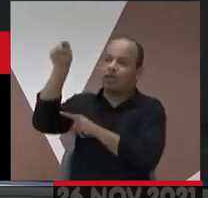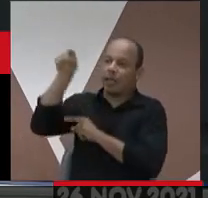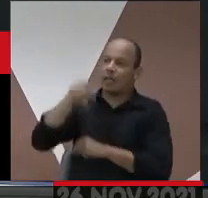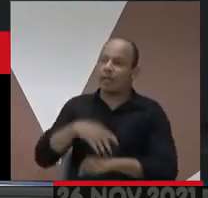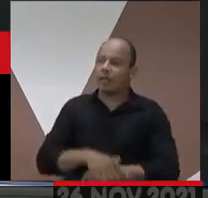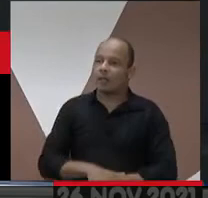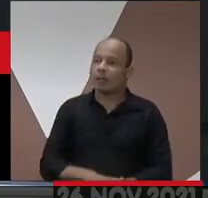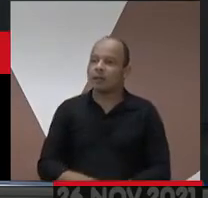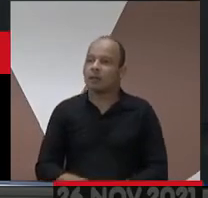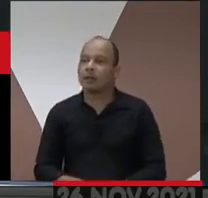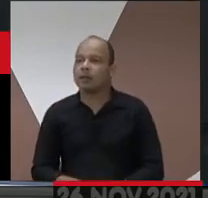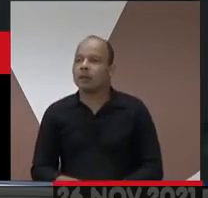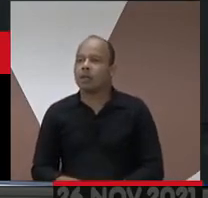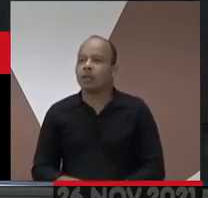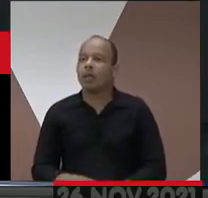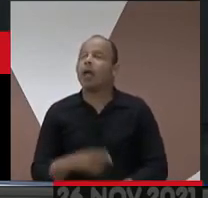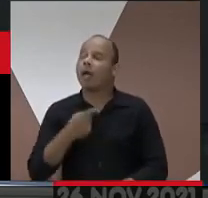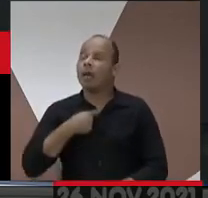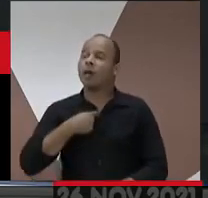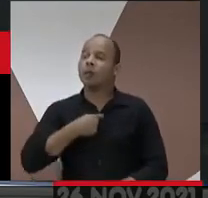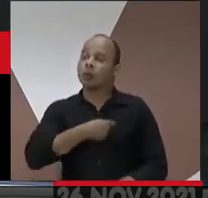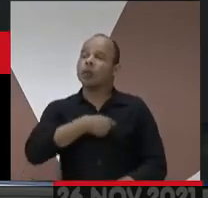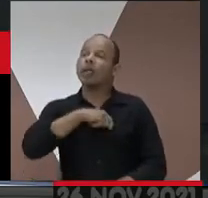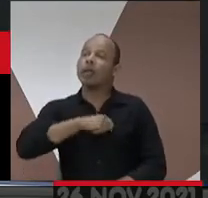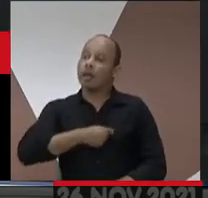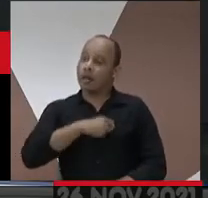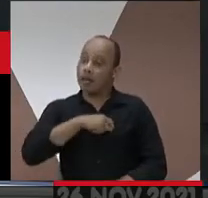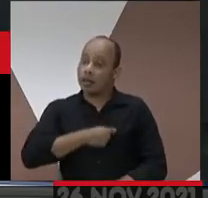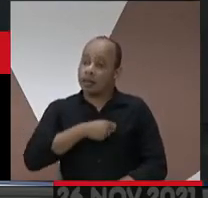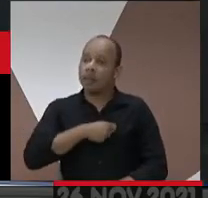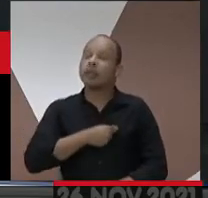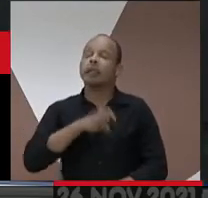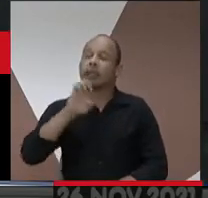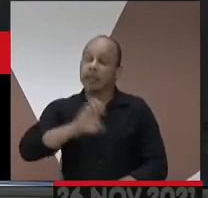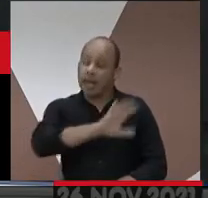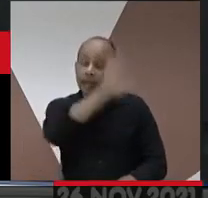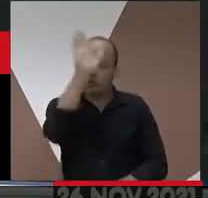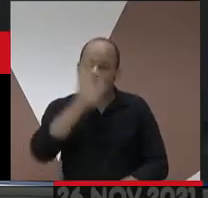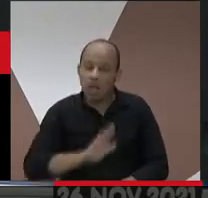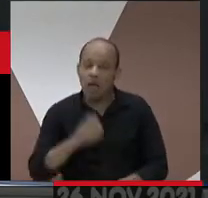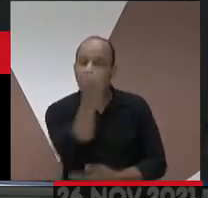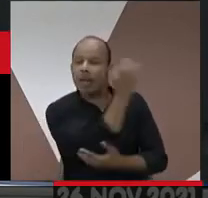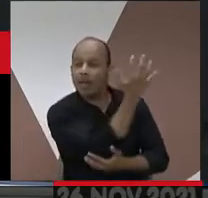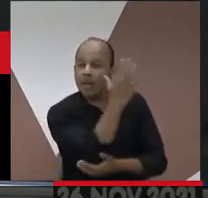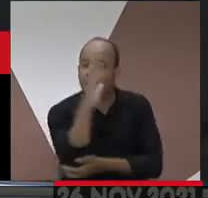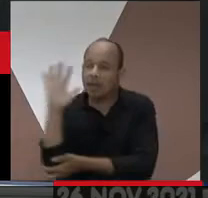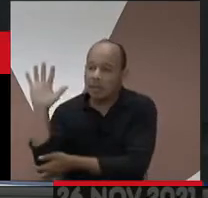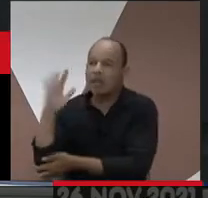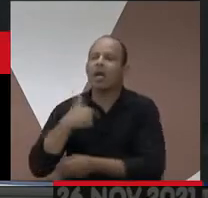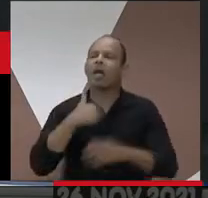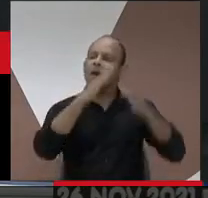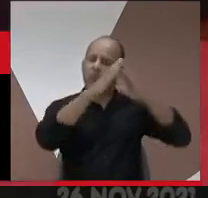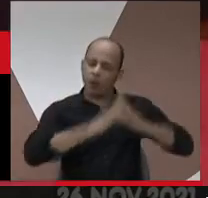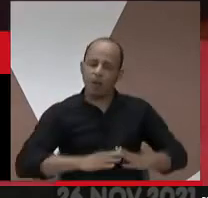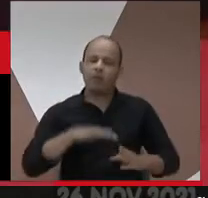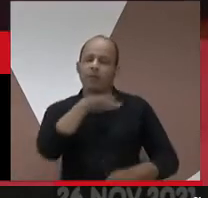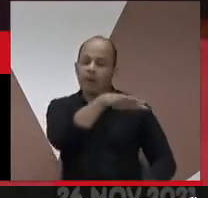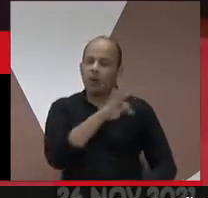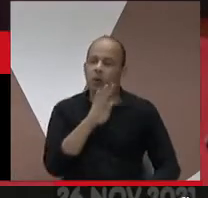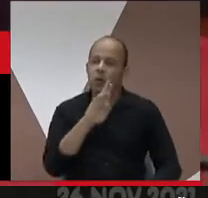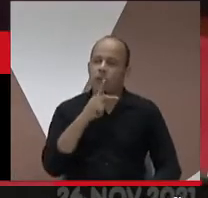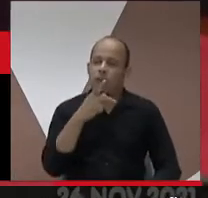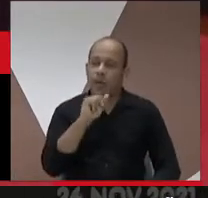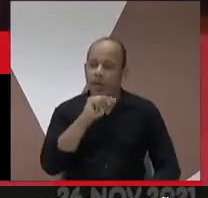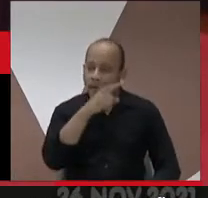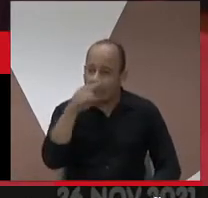Eu sou delegada, fui delegada nacional do meio ambiente, sou moradora do Tupã, sou povos